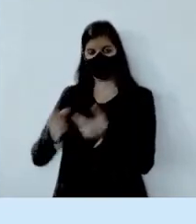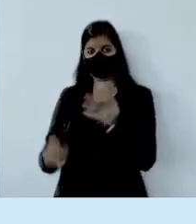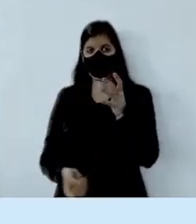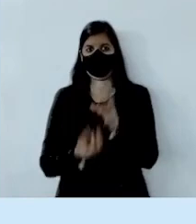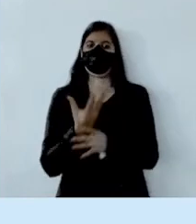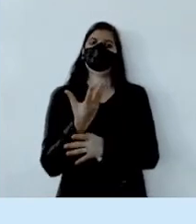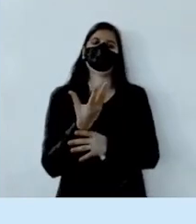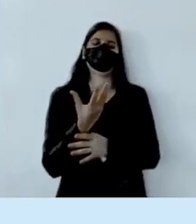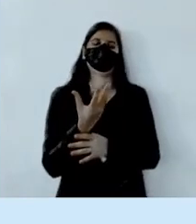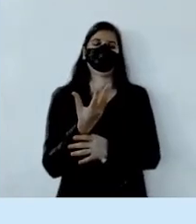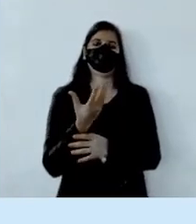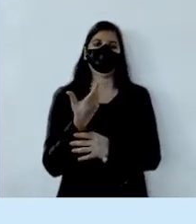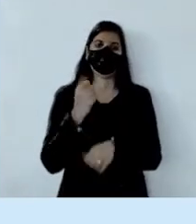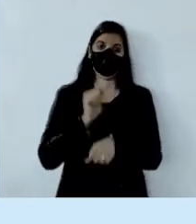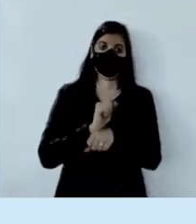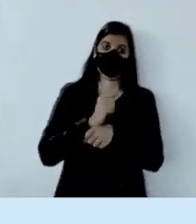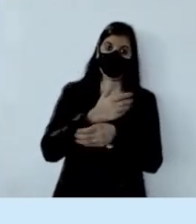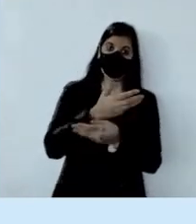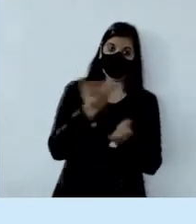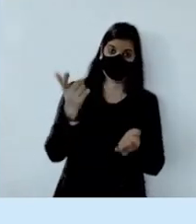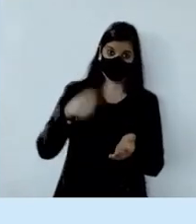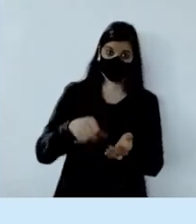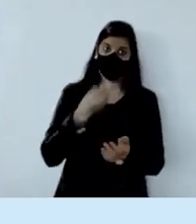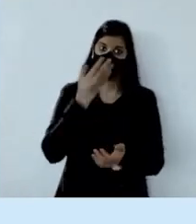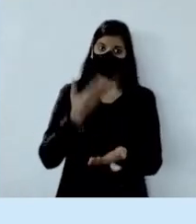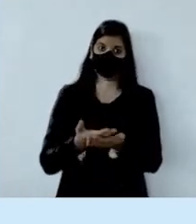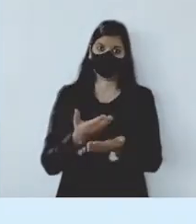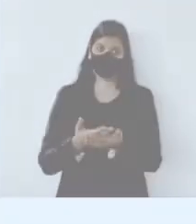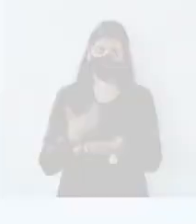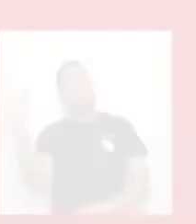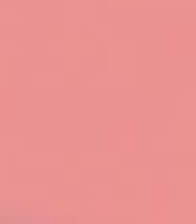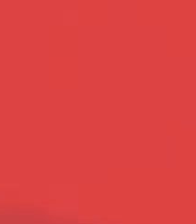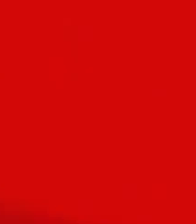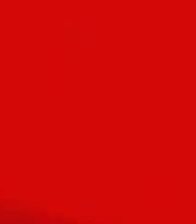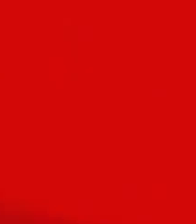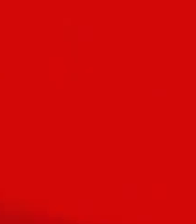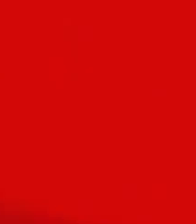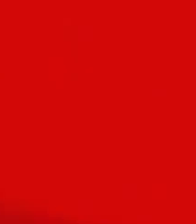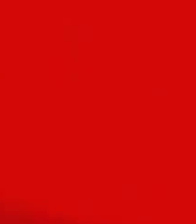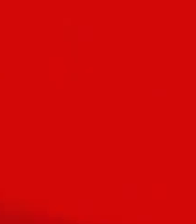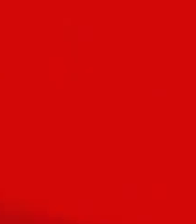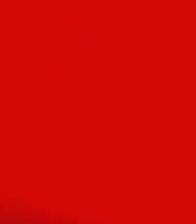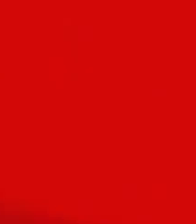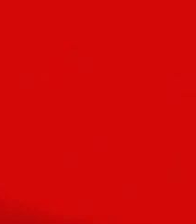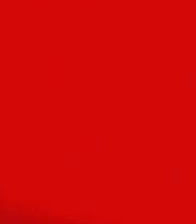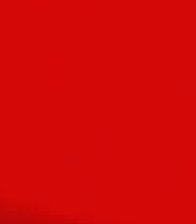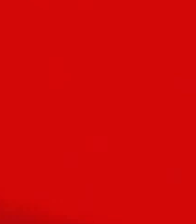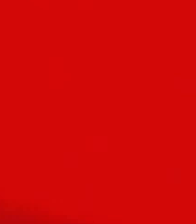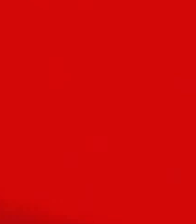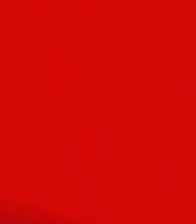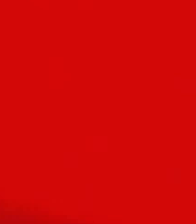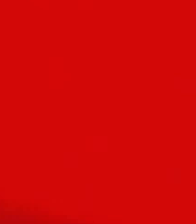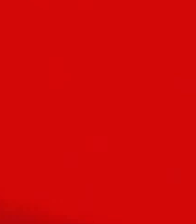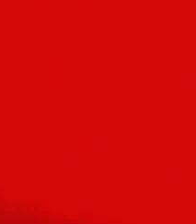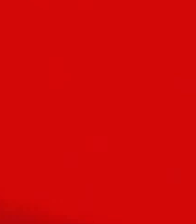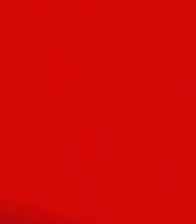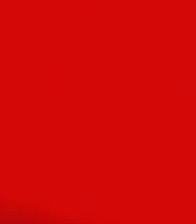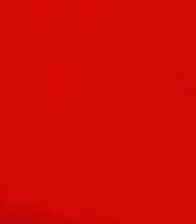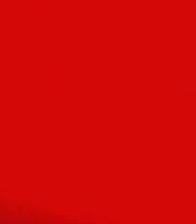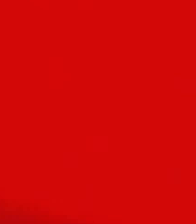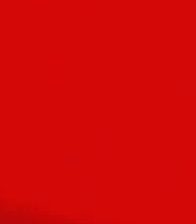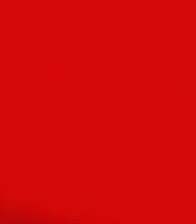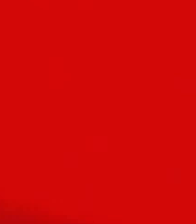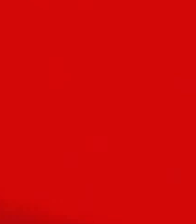Eu espero vocês até lá, bons estudos e até mais. Tela vermelha com ícone de play.